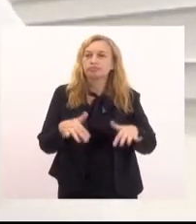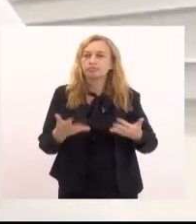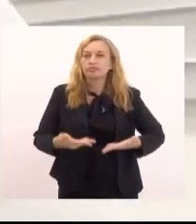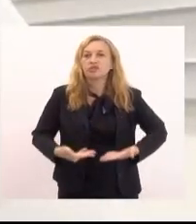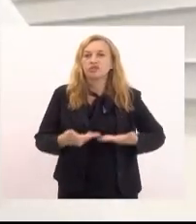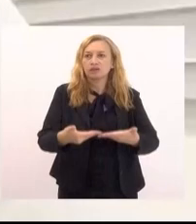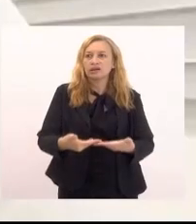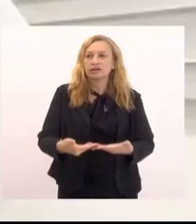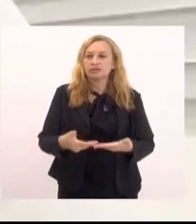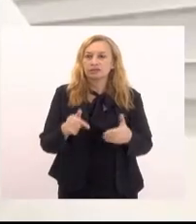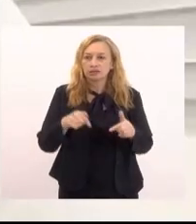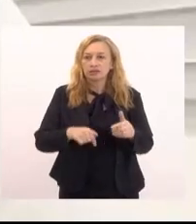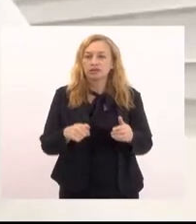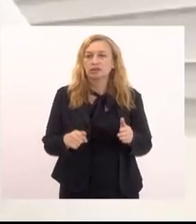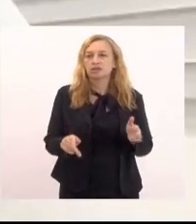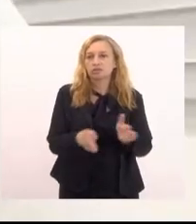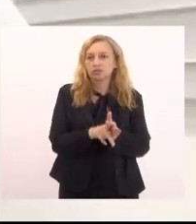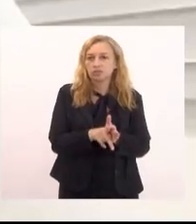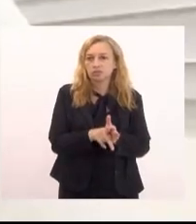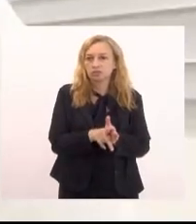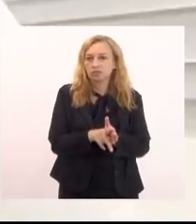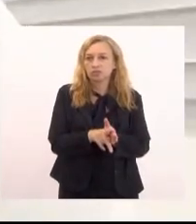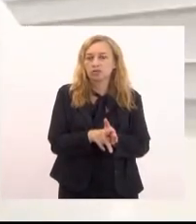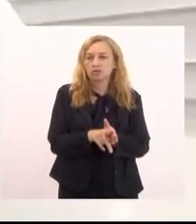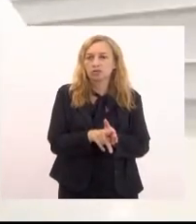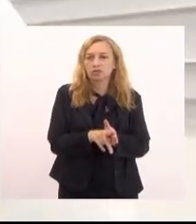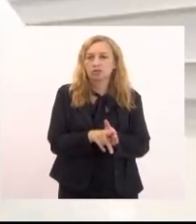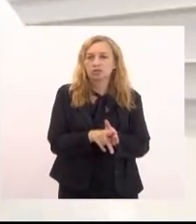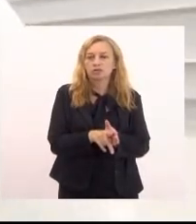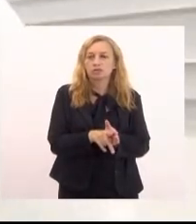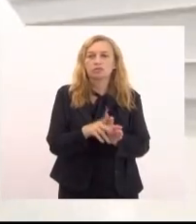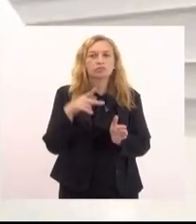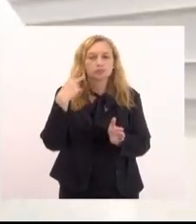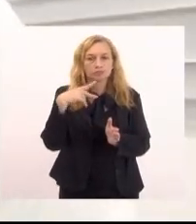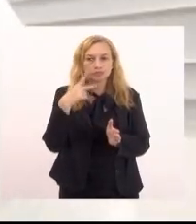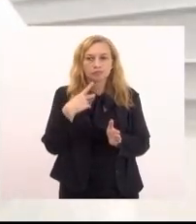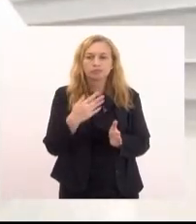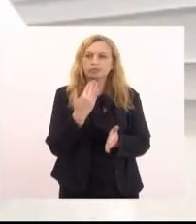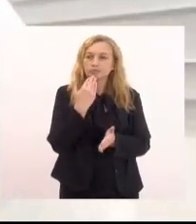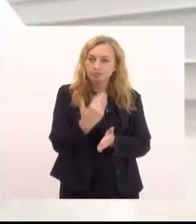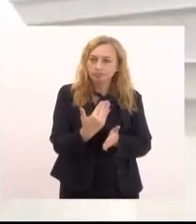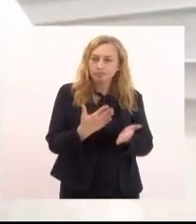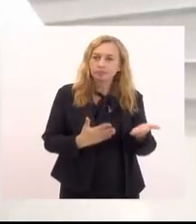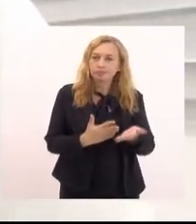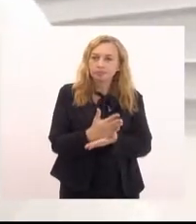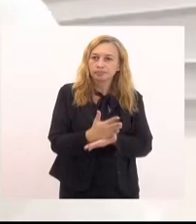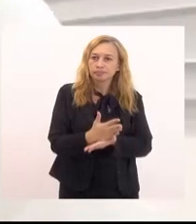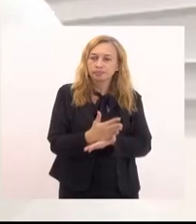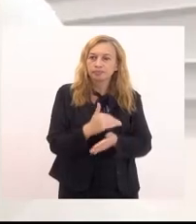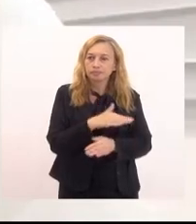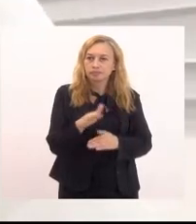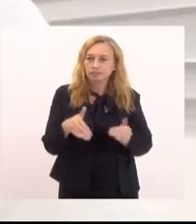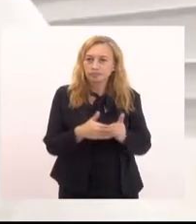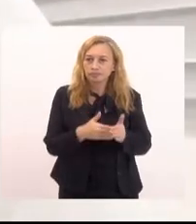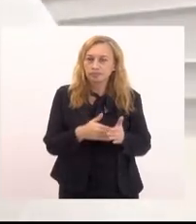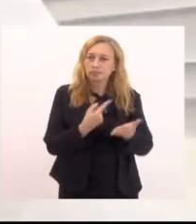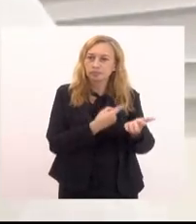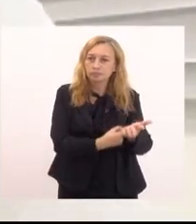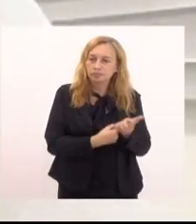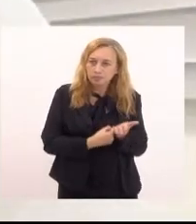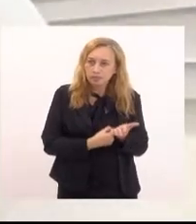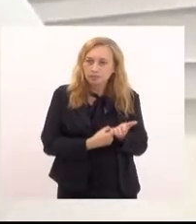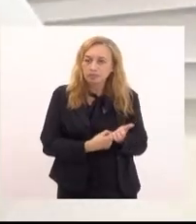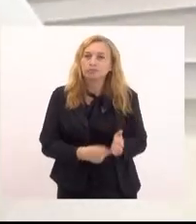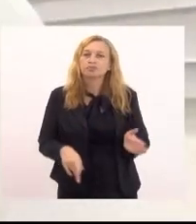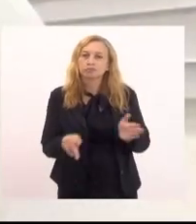ofereço aqui esse projeto ao Parlamento e também peço a aprovação dos meus pares, bem como a ajuda para